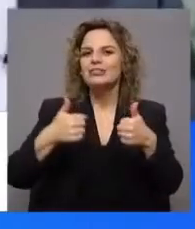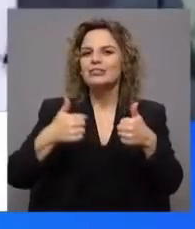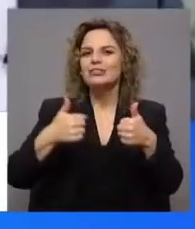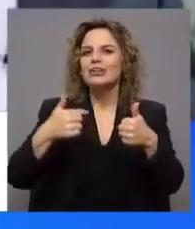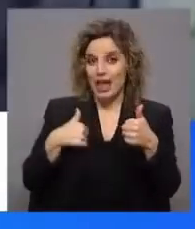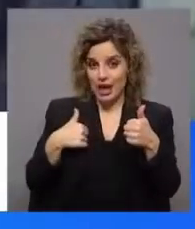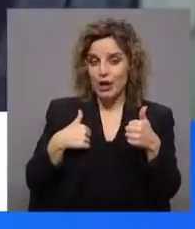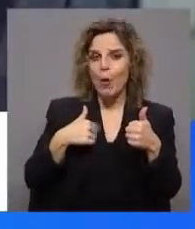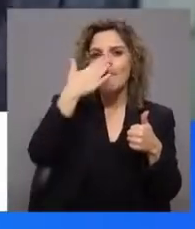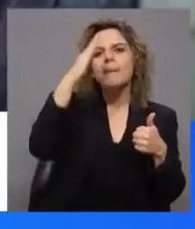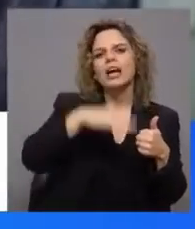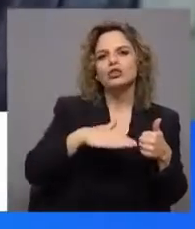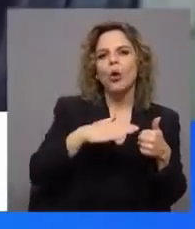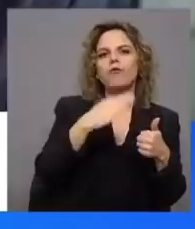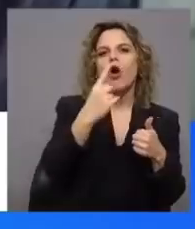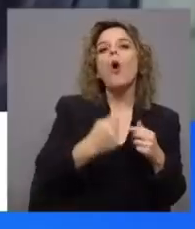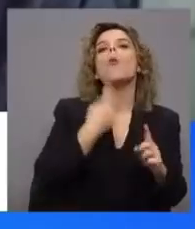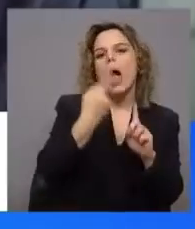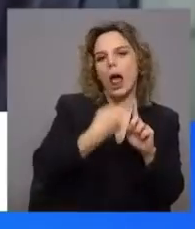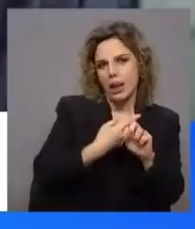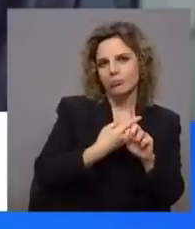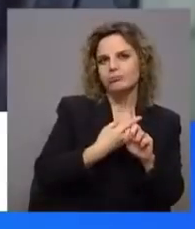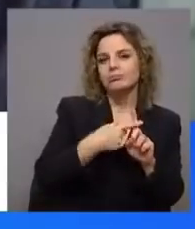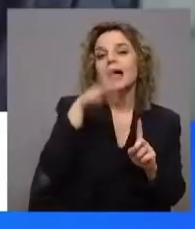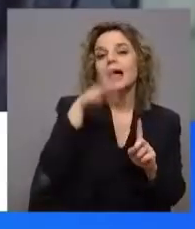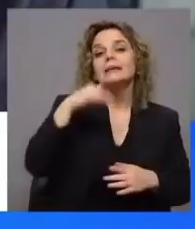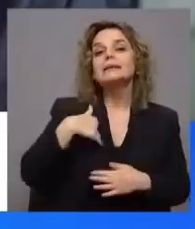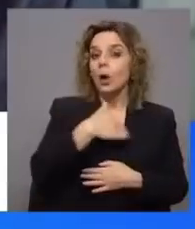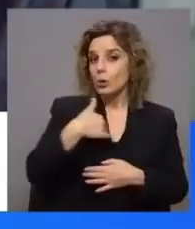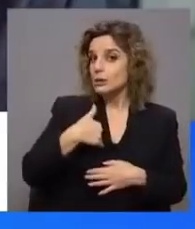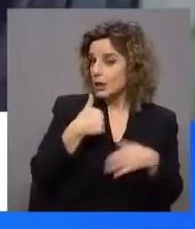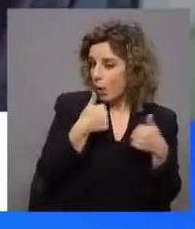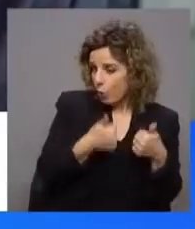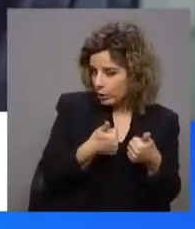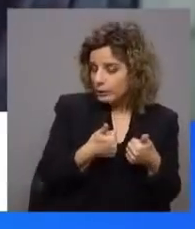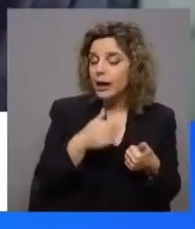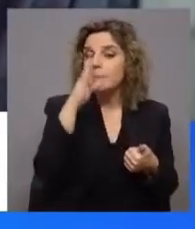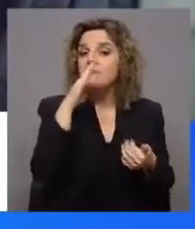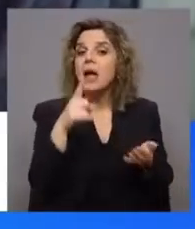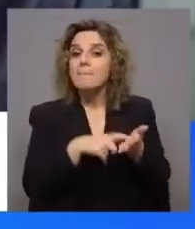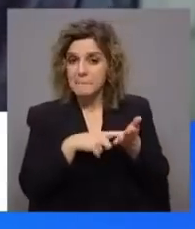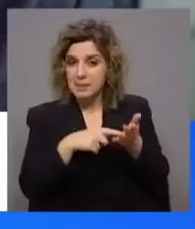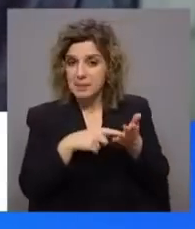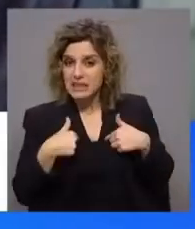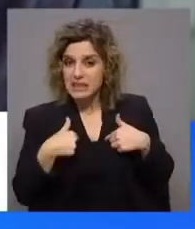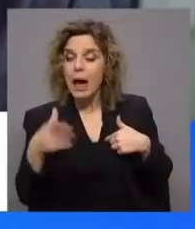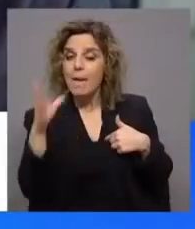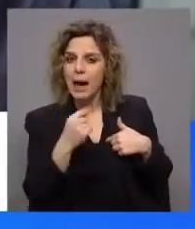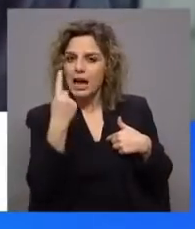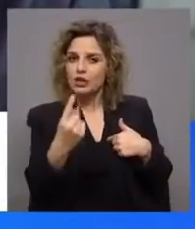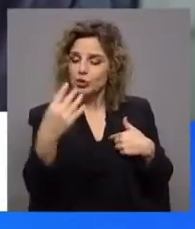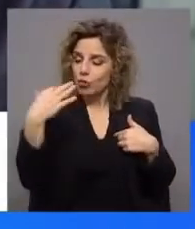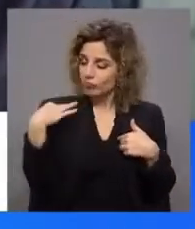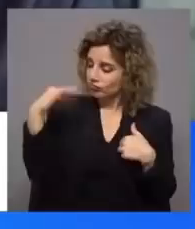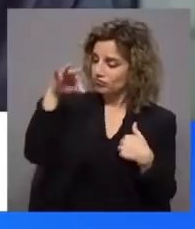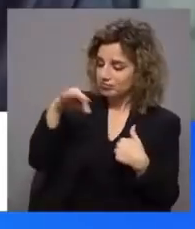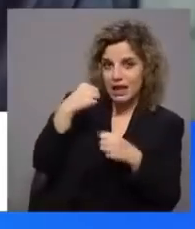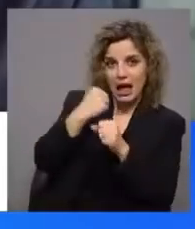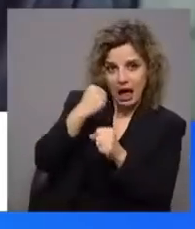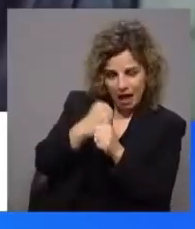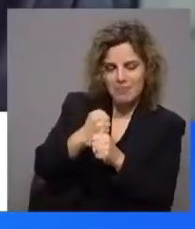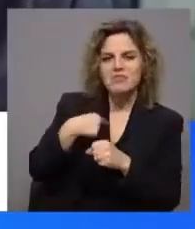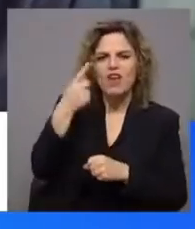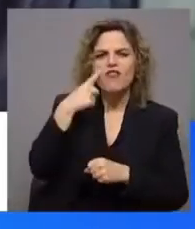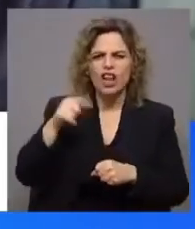ele. Portanto, se eu estiver com saúde e for necessário cumprir mais uma tarefa, pode ficar certo que eu estarei